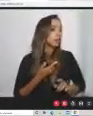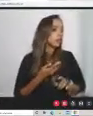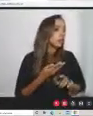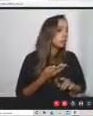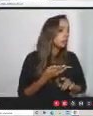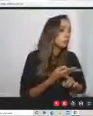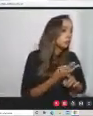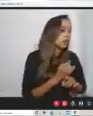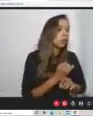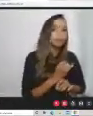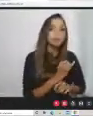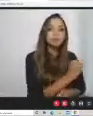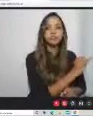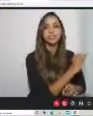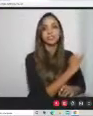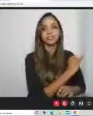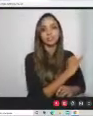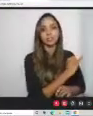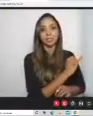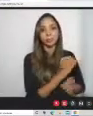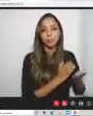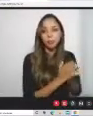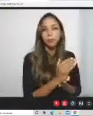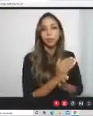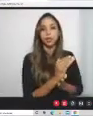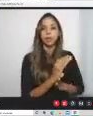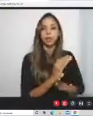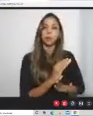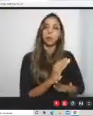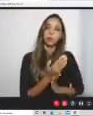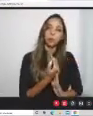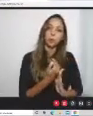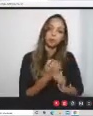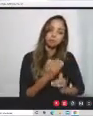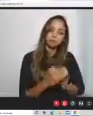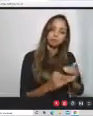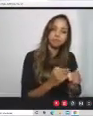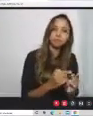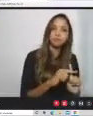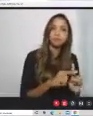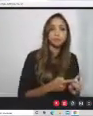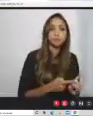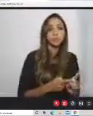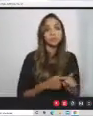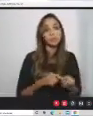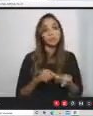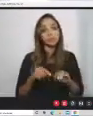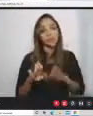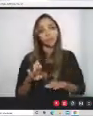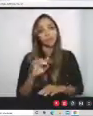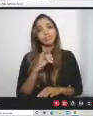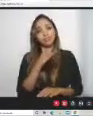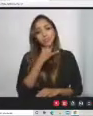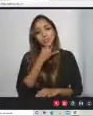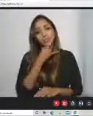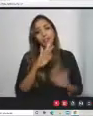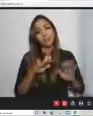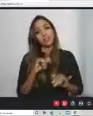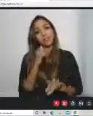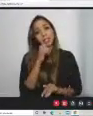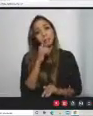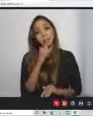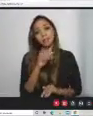o que deve fazer. E os relatos que a gente recebe são muito tristes, porque são meninas que às vezes não sabem quais os procedimentos que